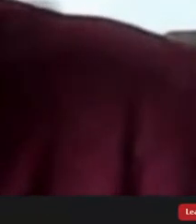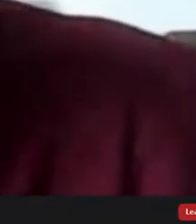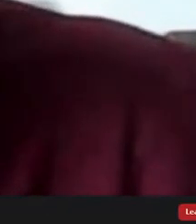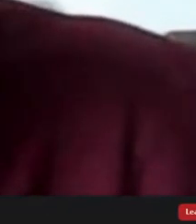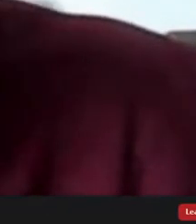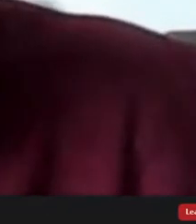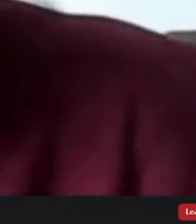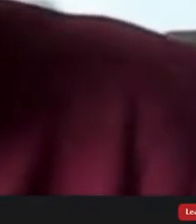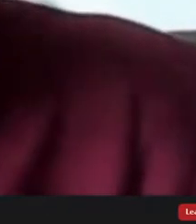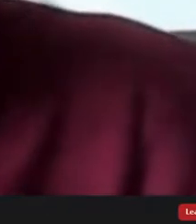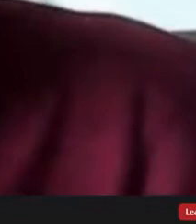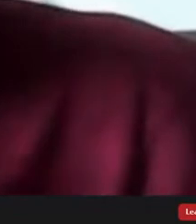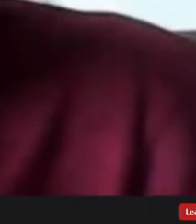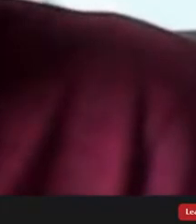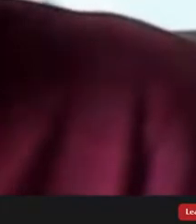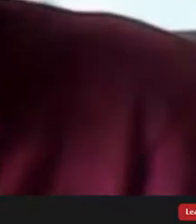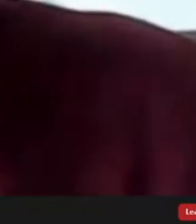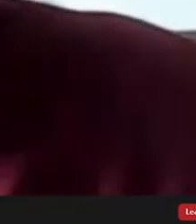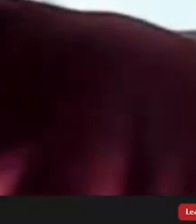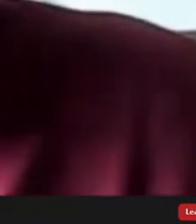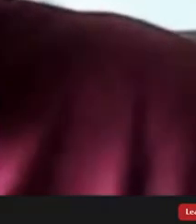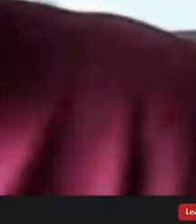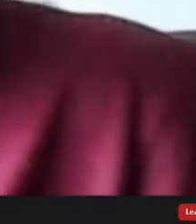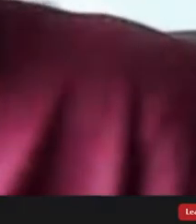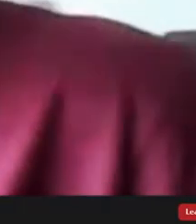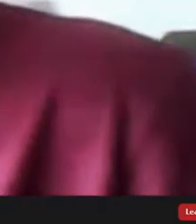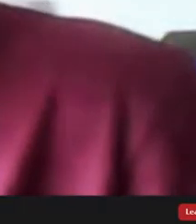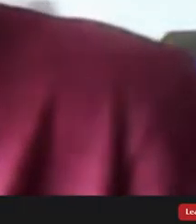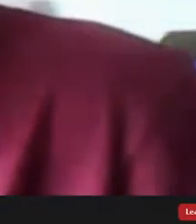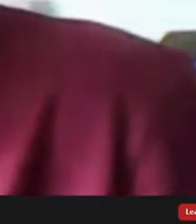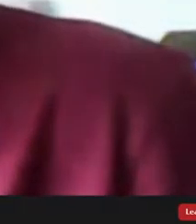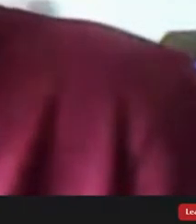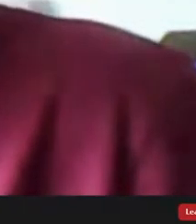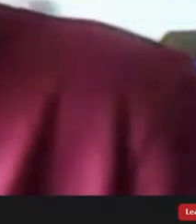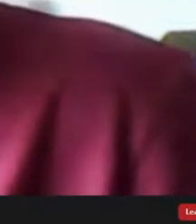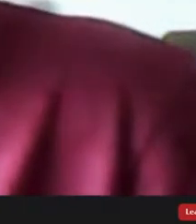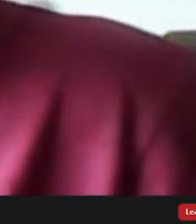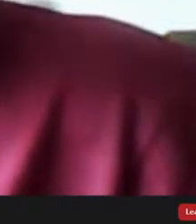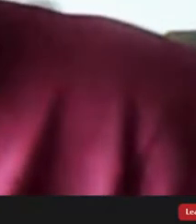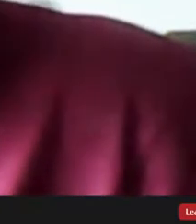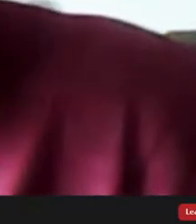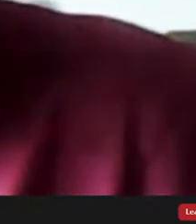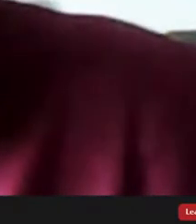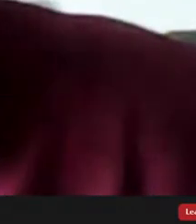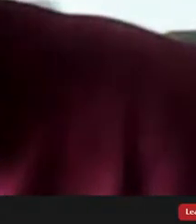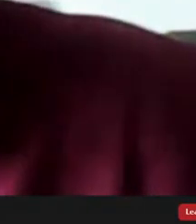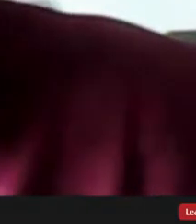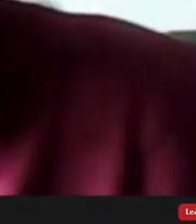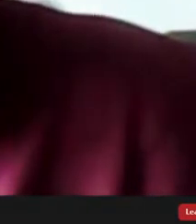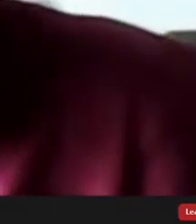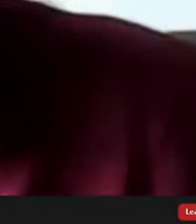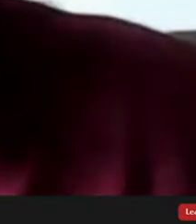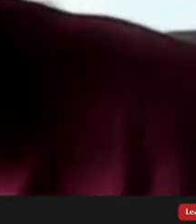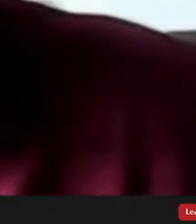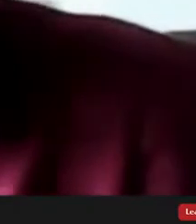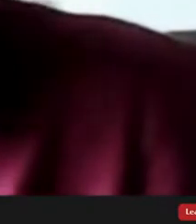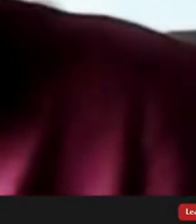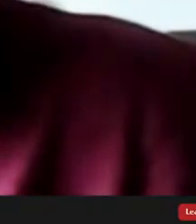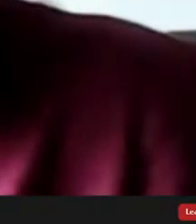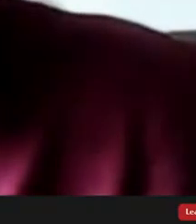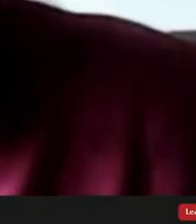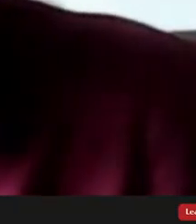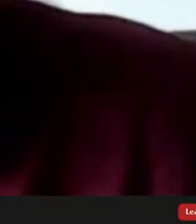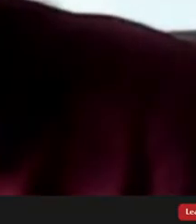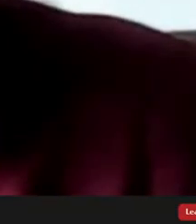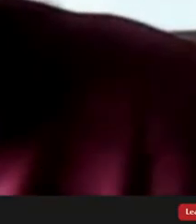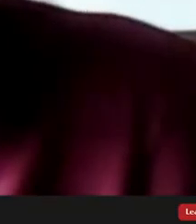aulas presenciais, mas a gente ficou muito preocupado com essas questões que atravessaram os anos, né, e que a gente queria trazer aqui